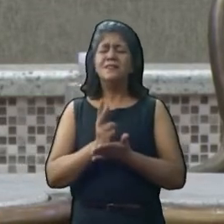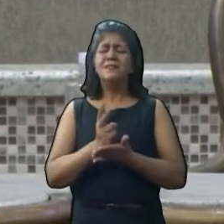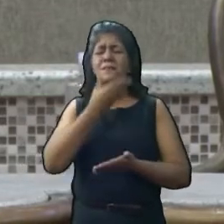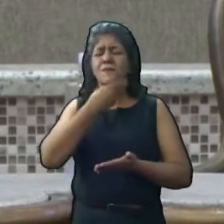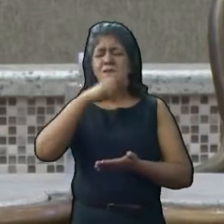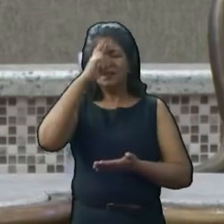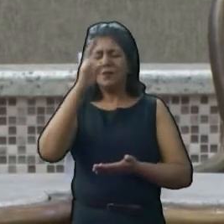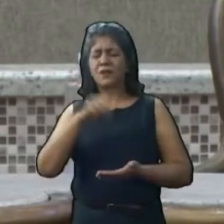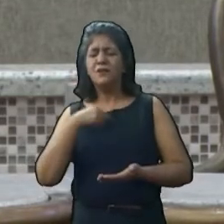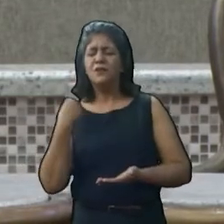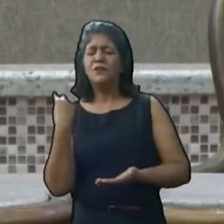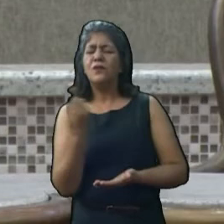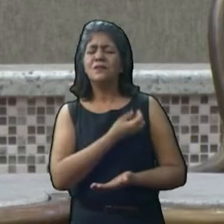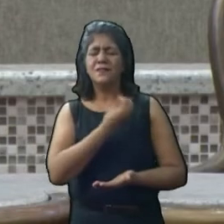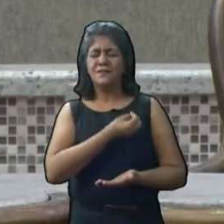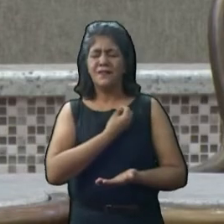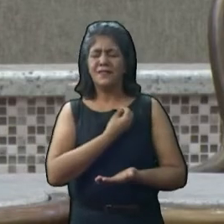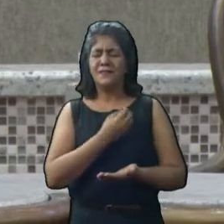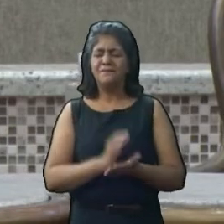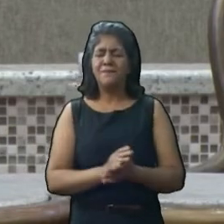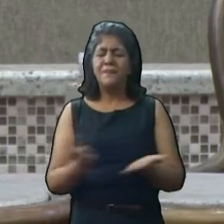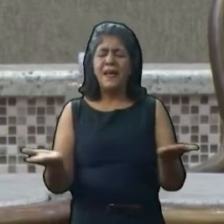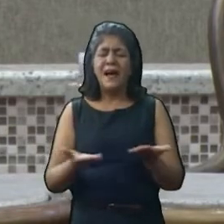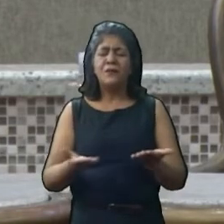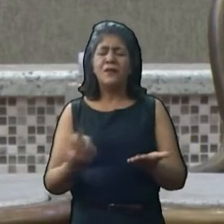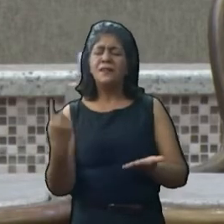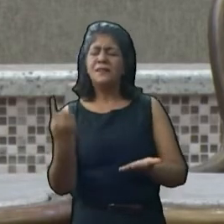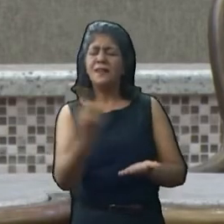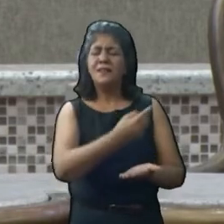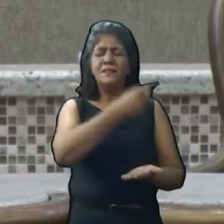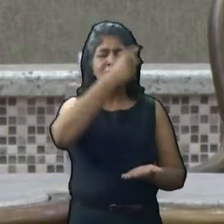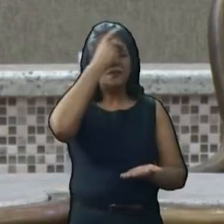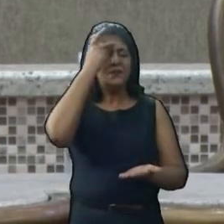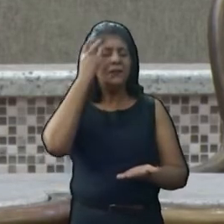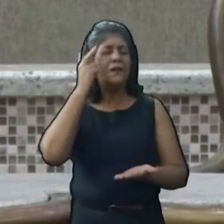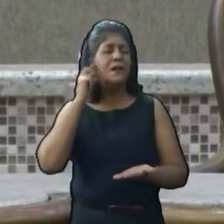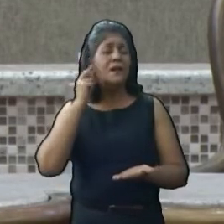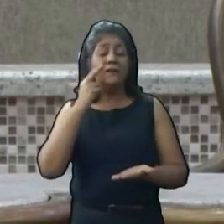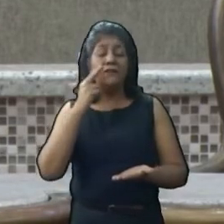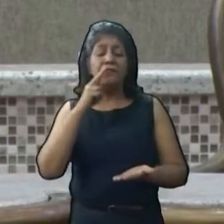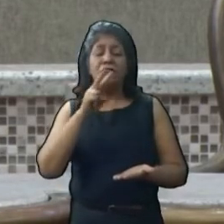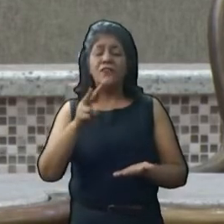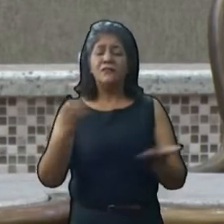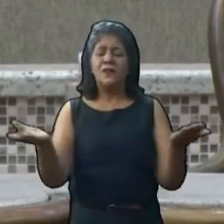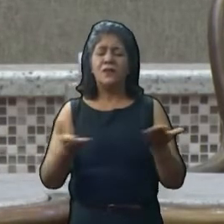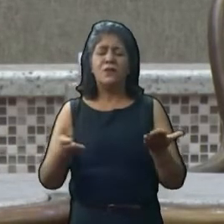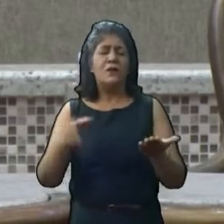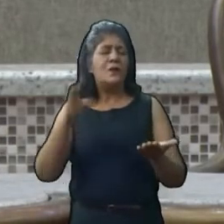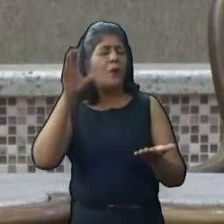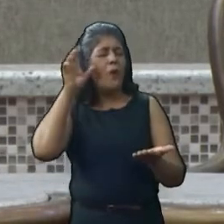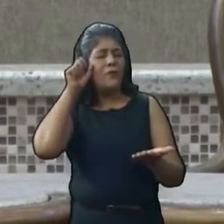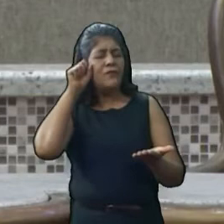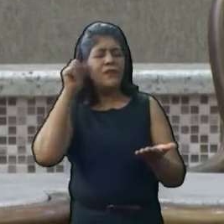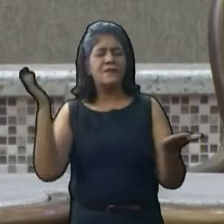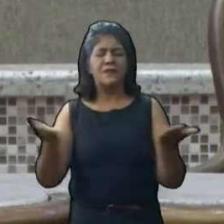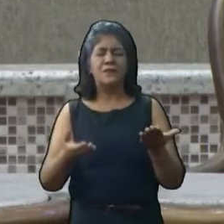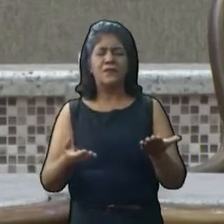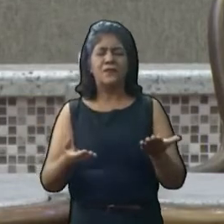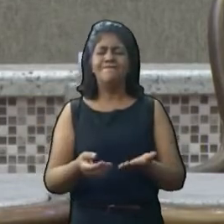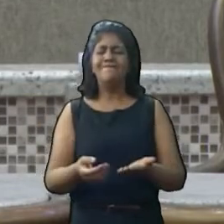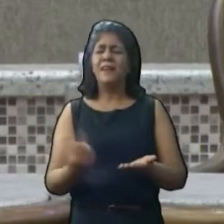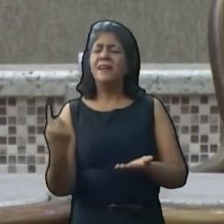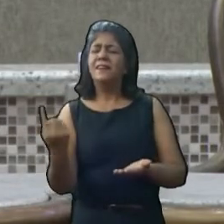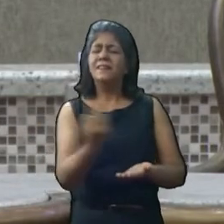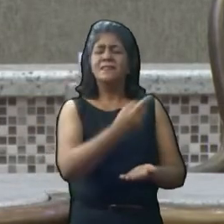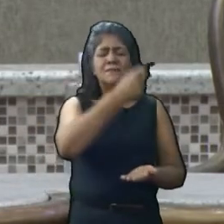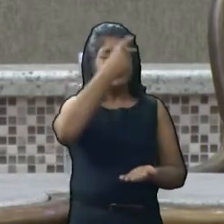fazer isso na vida dessa pessoa que me assistir agora e esse irmão e a sua irmã que por ventura esteja fraco ou enfraquecido